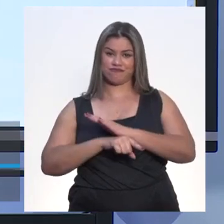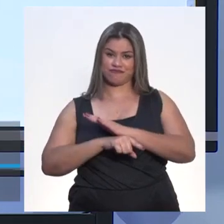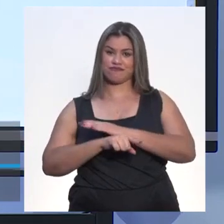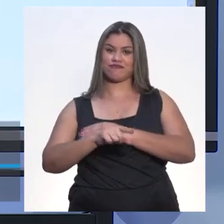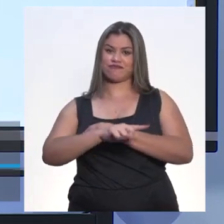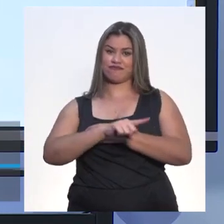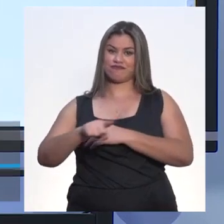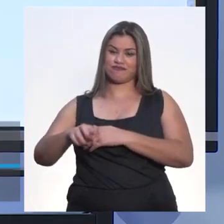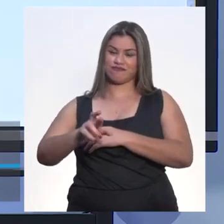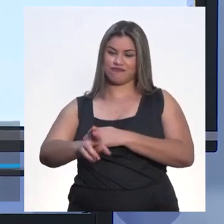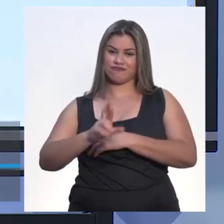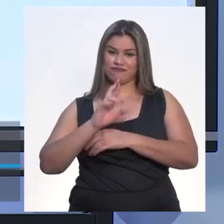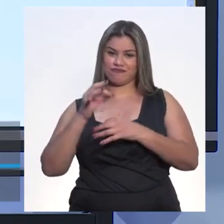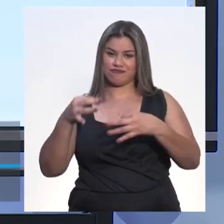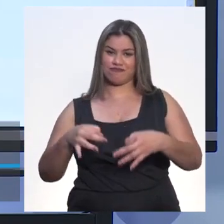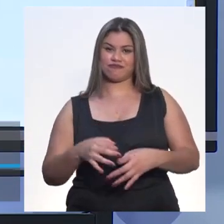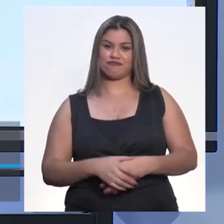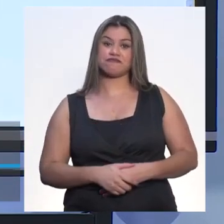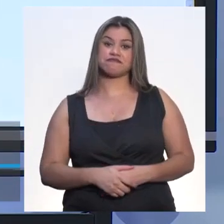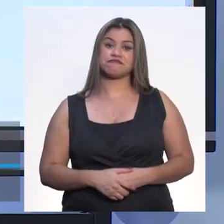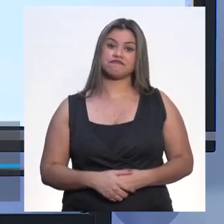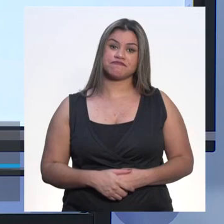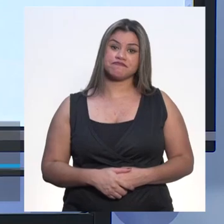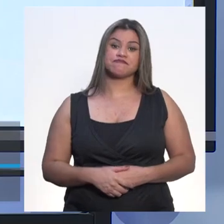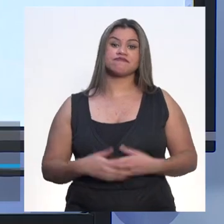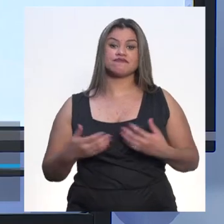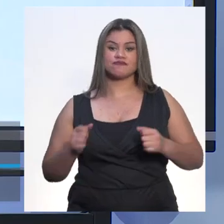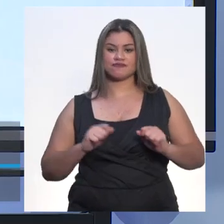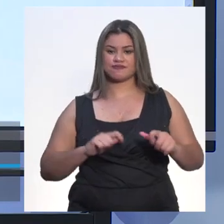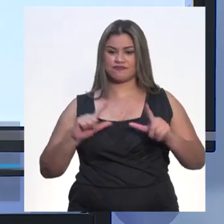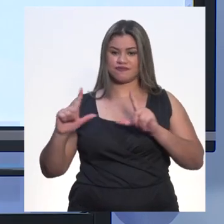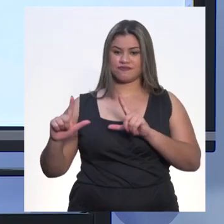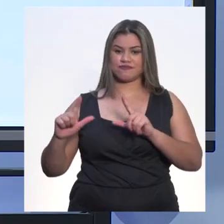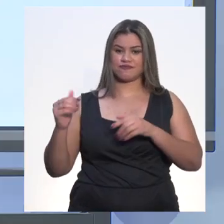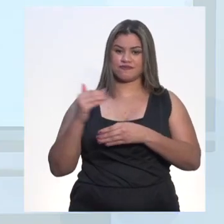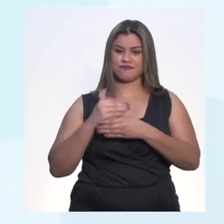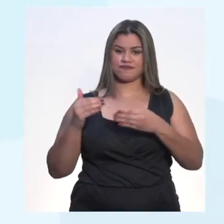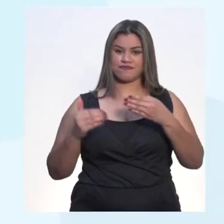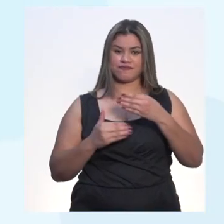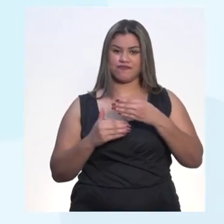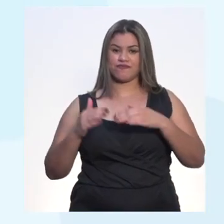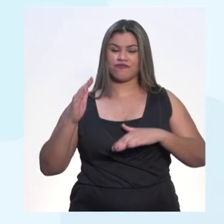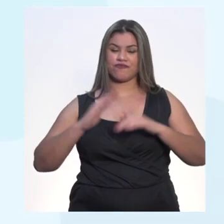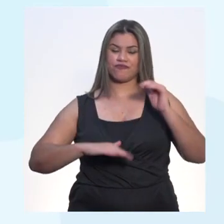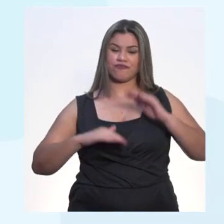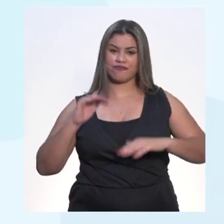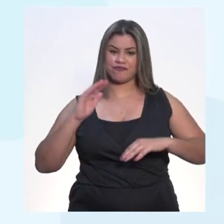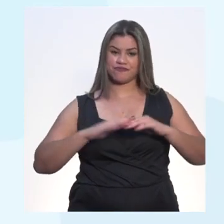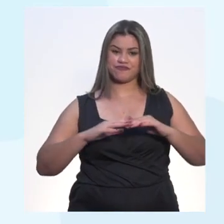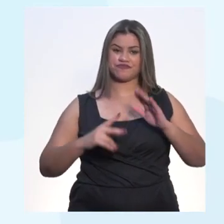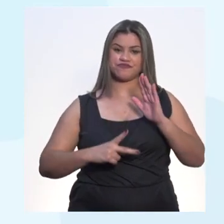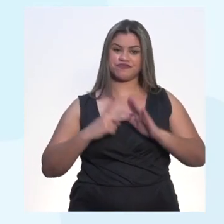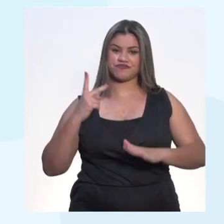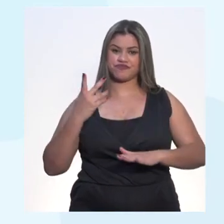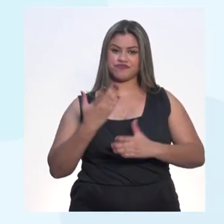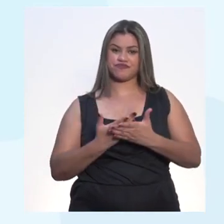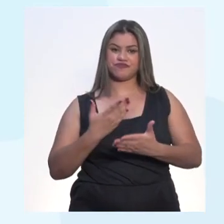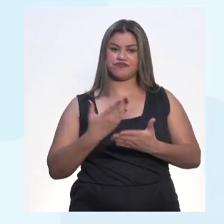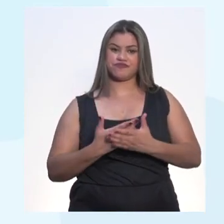eu e o professor Jonas. Então, vai aparecer na tela de vocês a habilidade. Então, nós estamos na segunda aula da